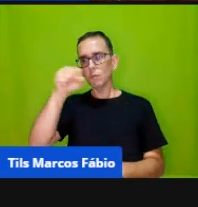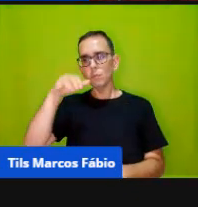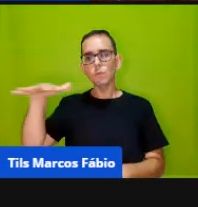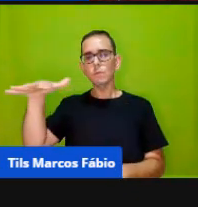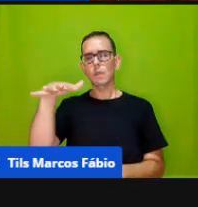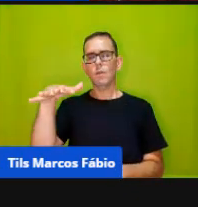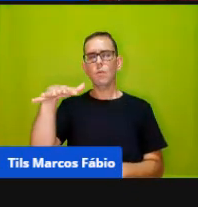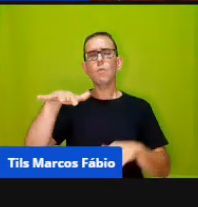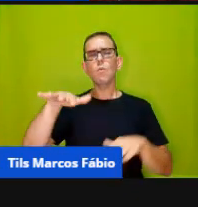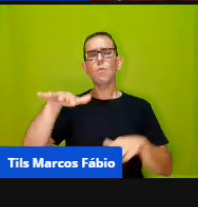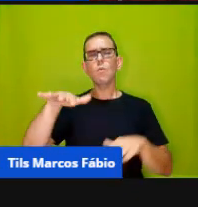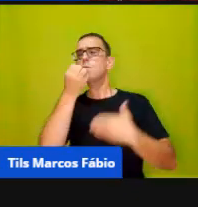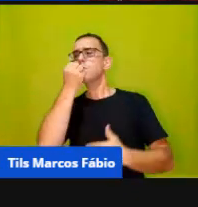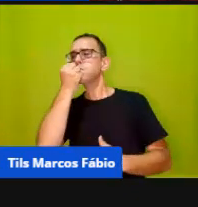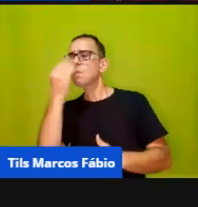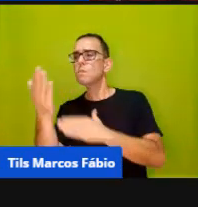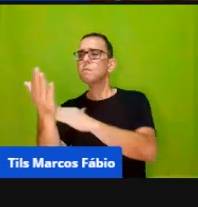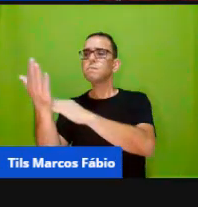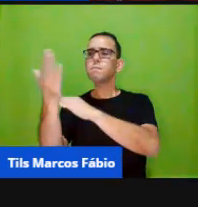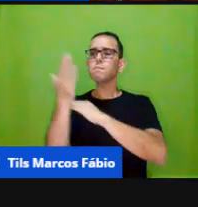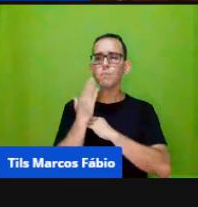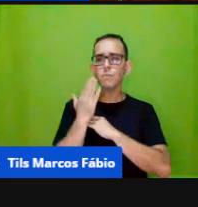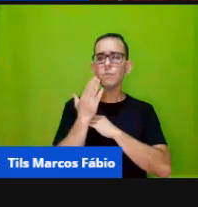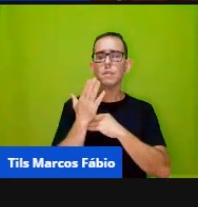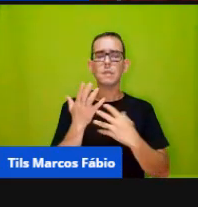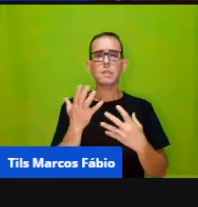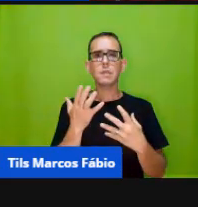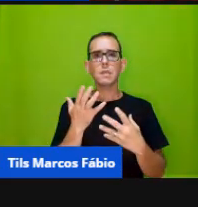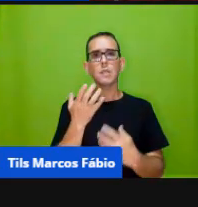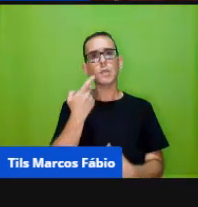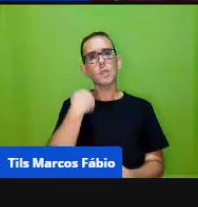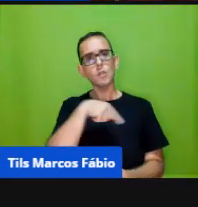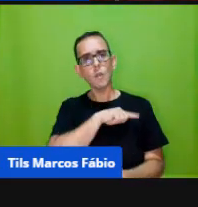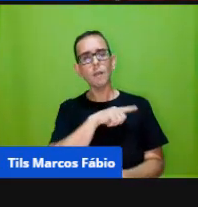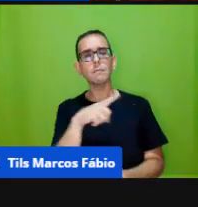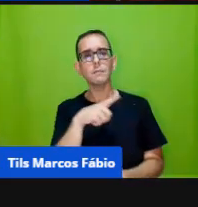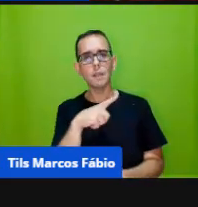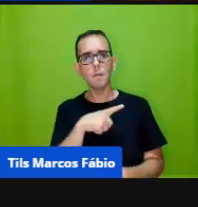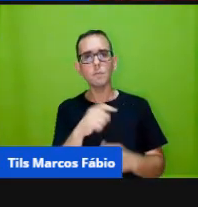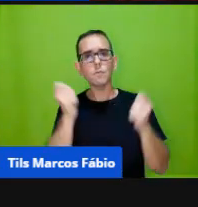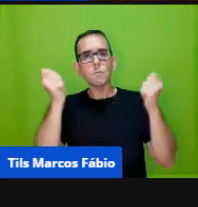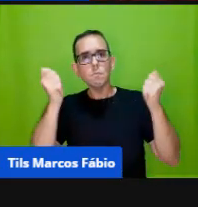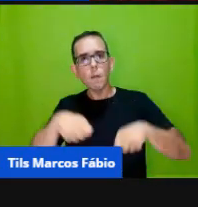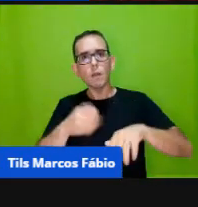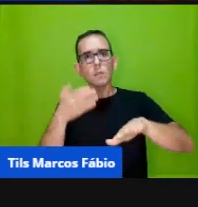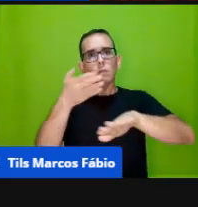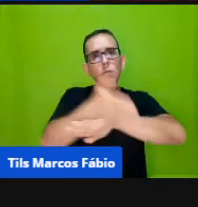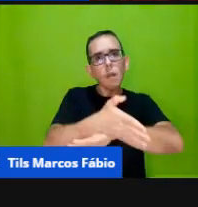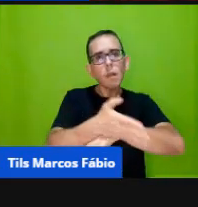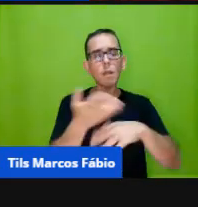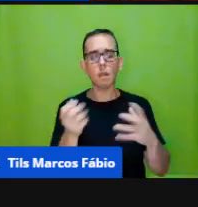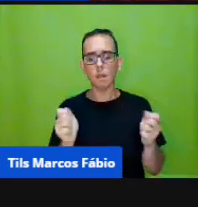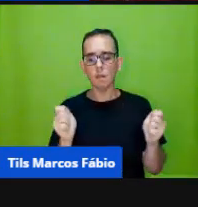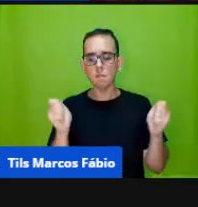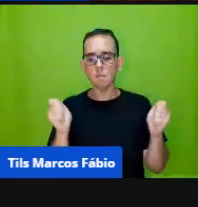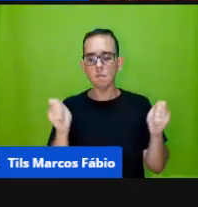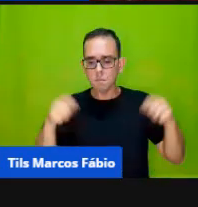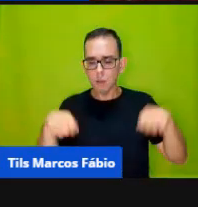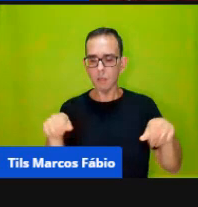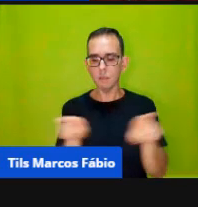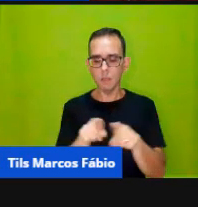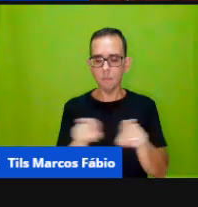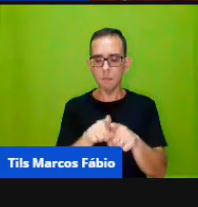é o benefício do esporte que a gente tem, que a gente pode atuar e que a gente pode